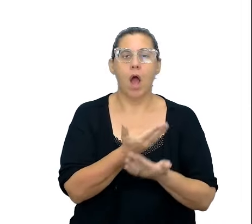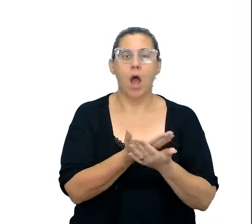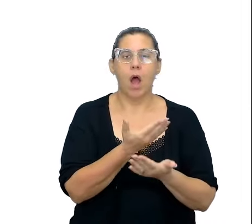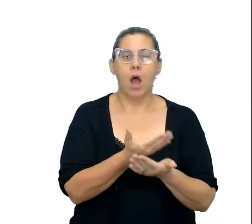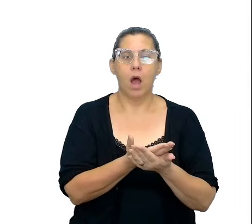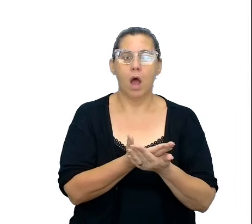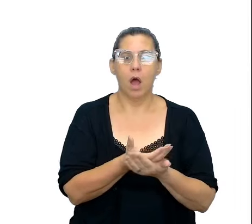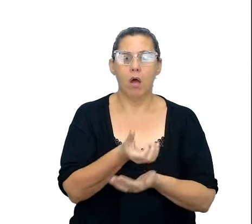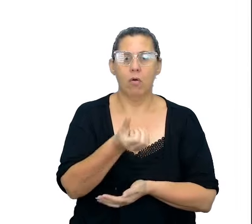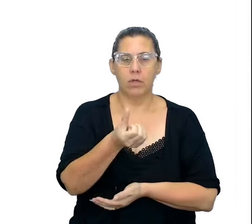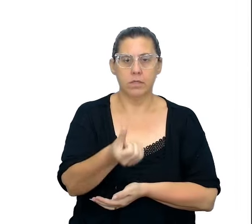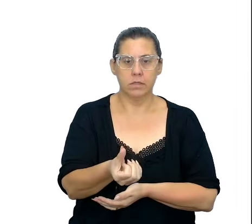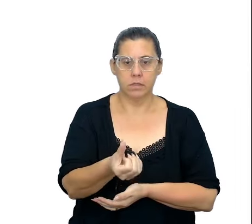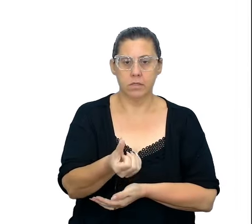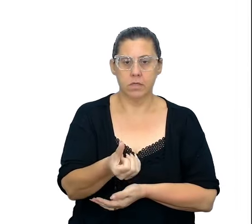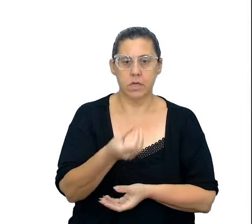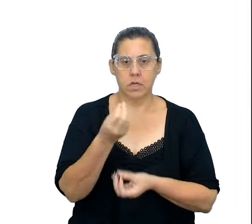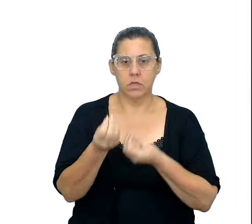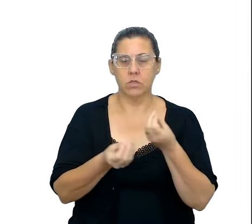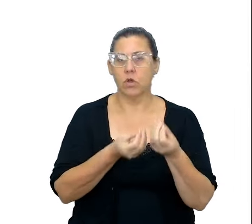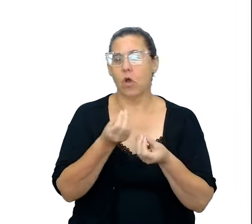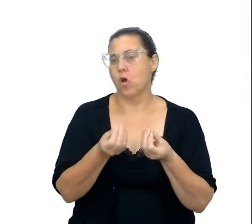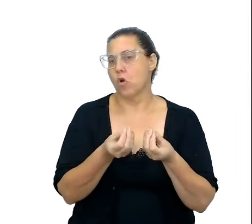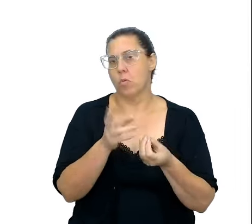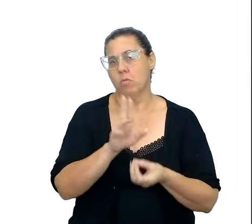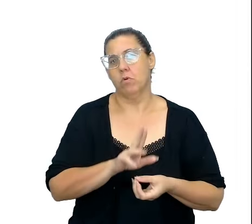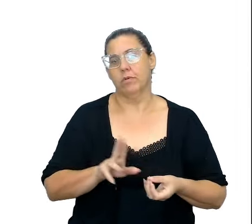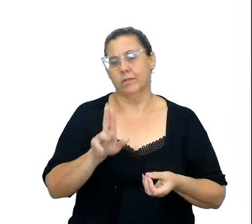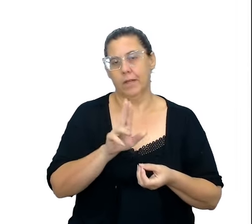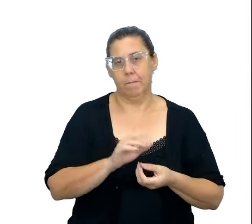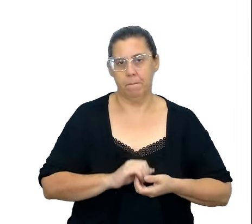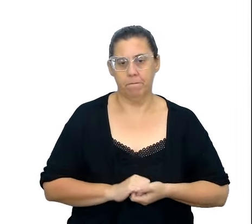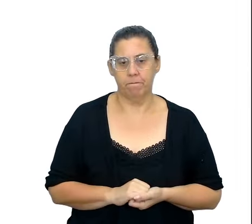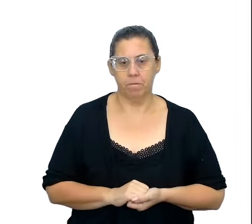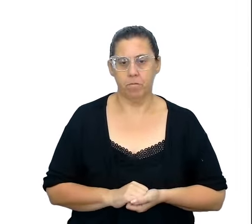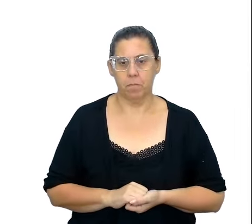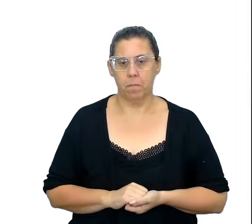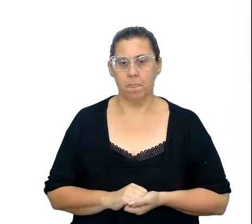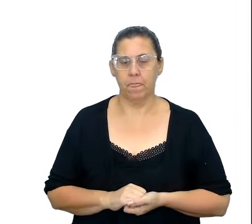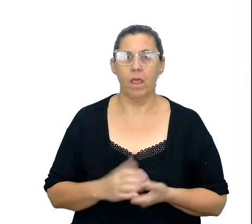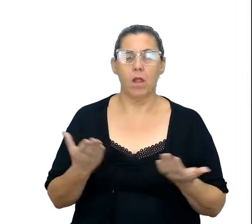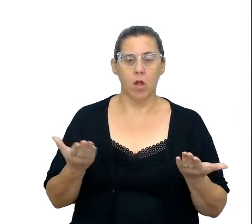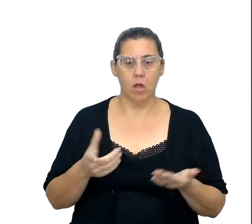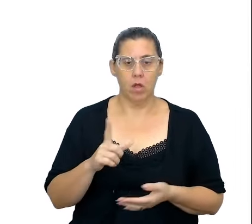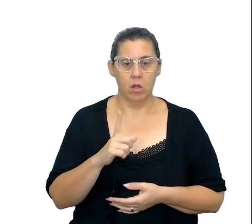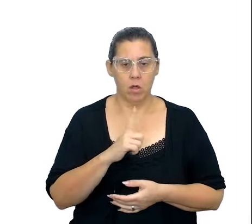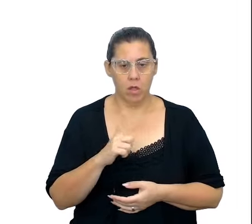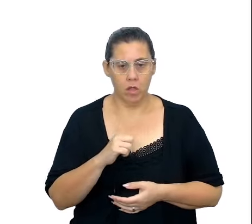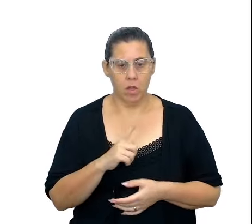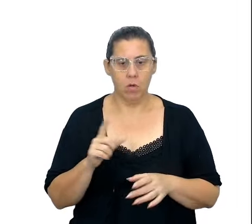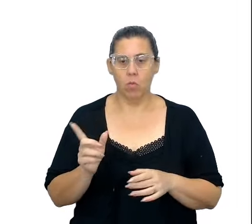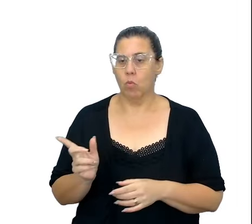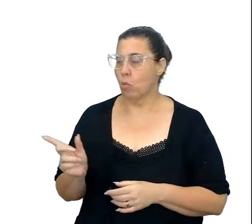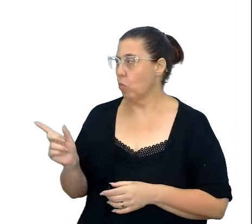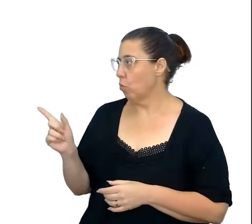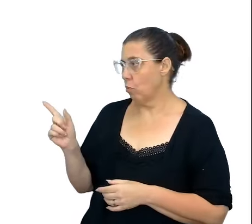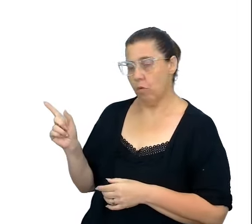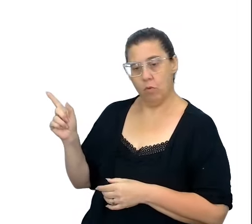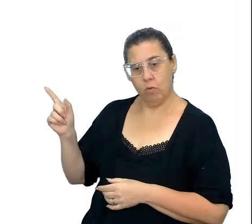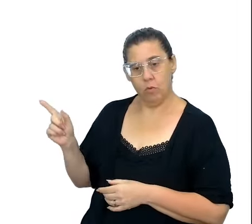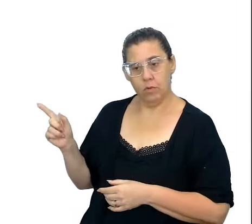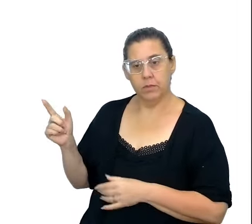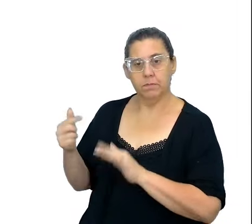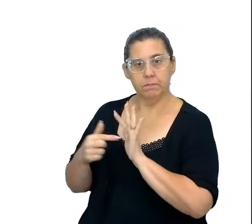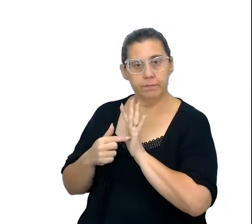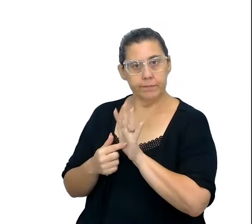formal, utilizar esses recursos dentro dessa habilidade. Aqui a gente também tem um quadro, né, onde